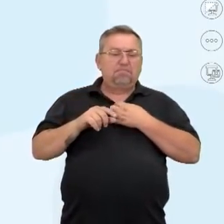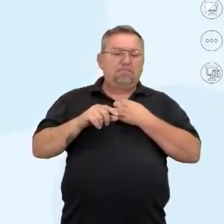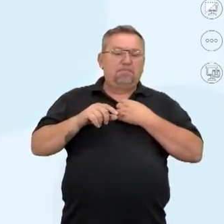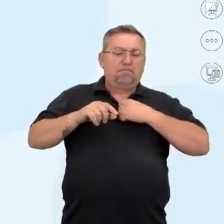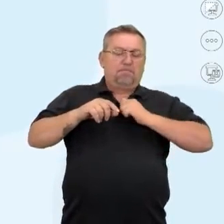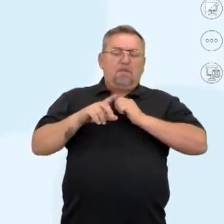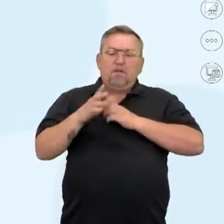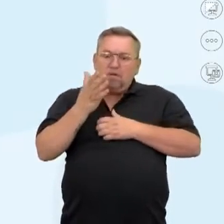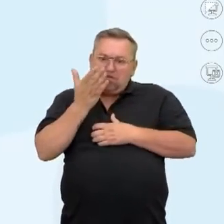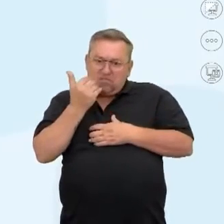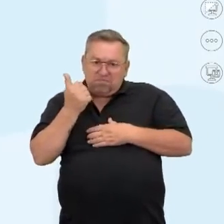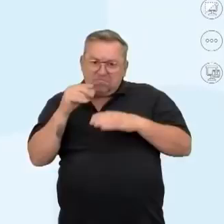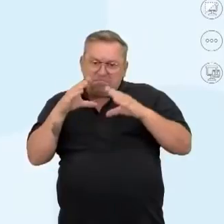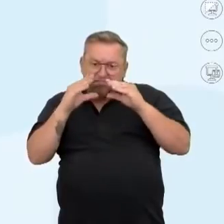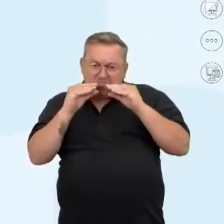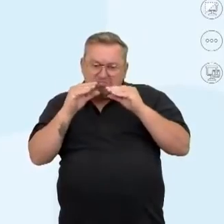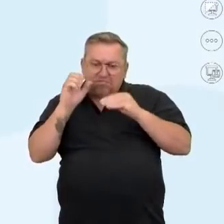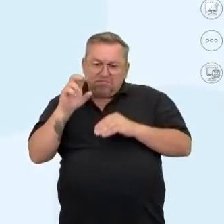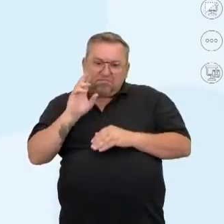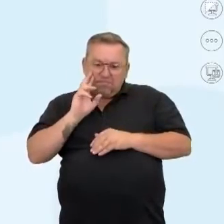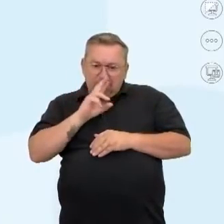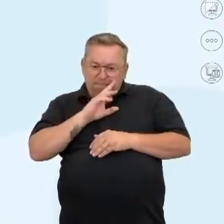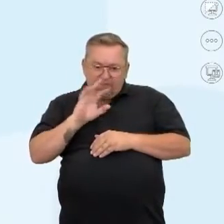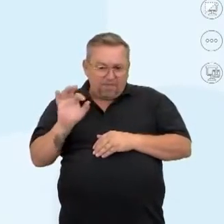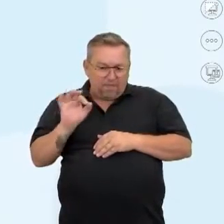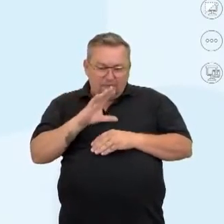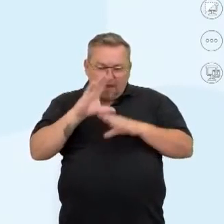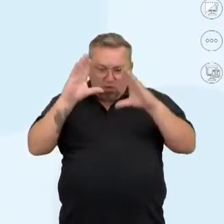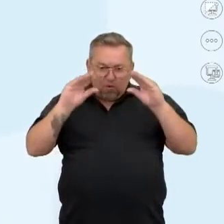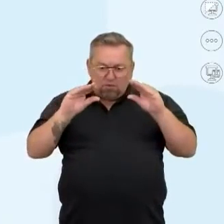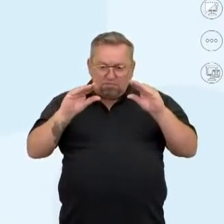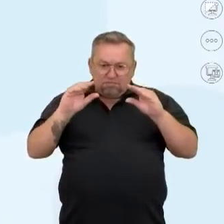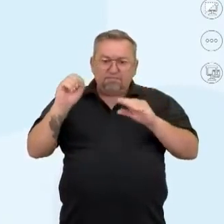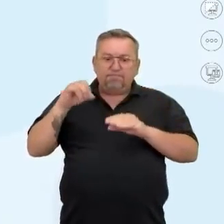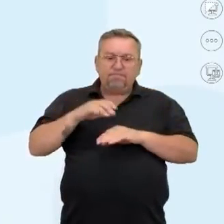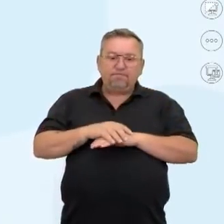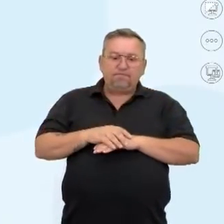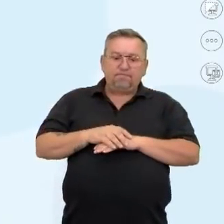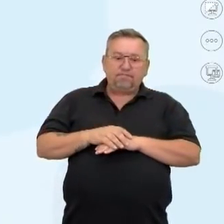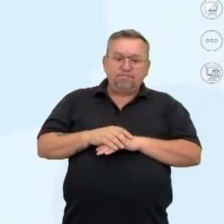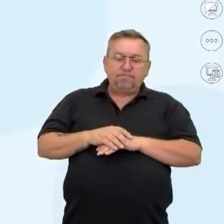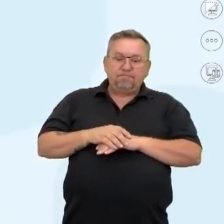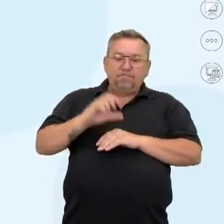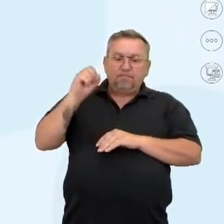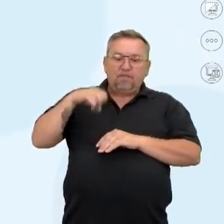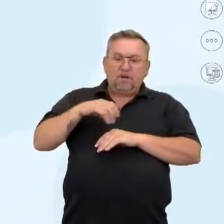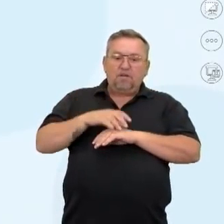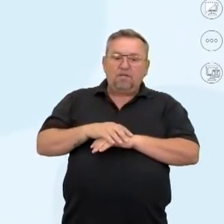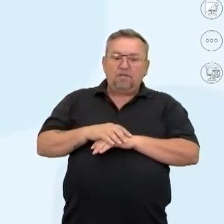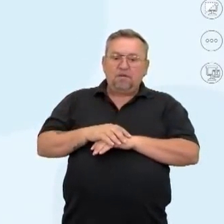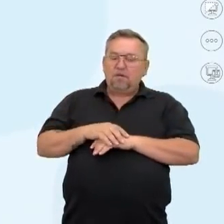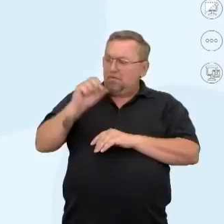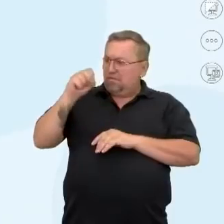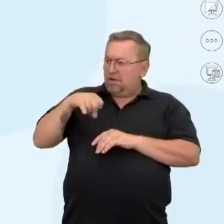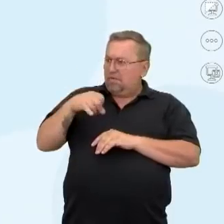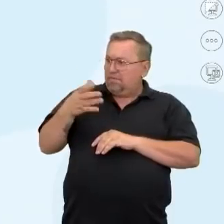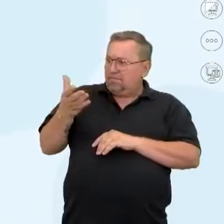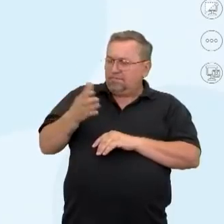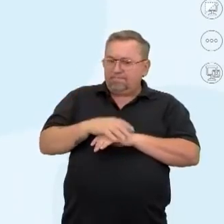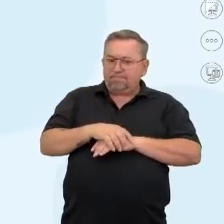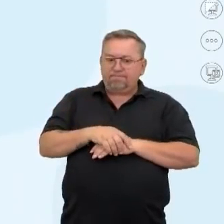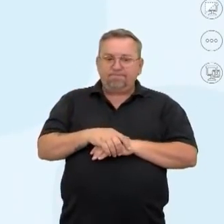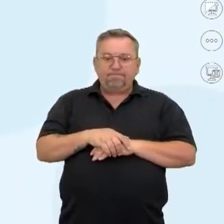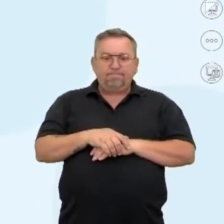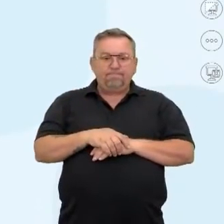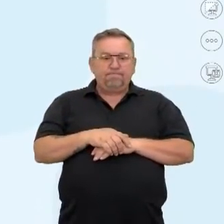eles jantaram no restaurante? Sim. Yes, they did. Então você pode responder de forma bem curta e grossa, né? Yes, they did.